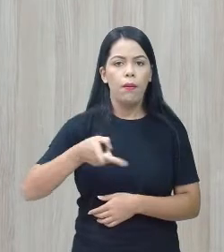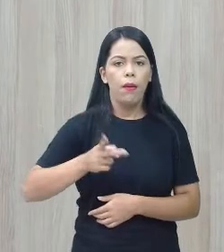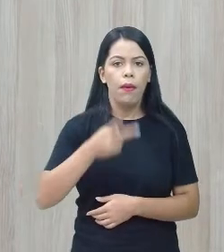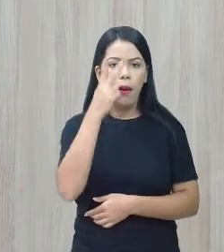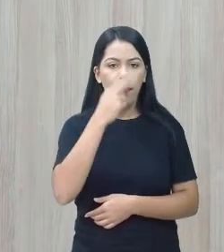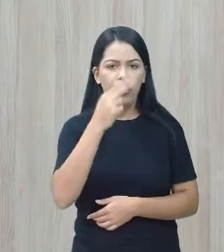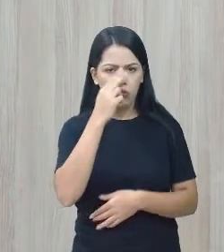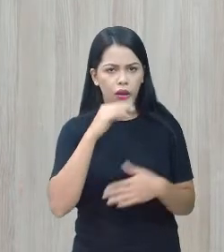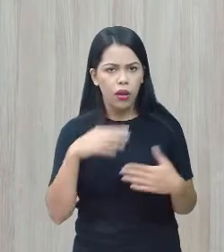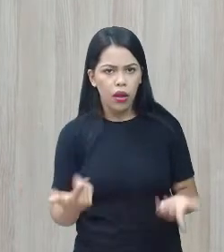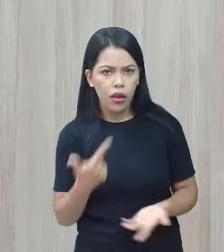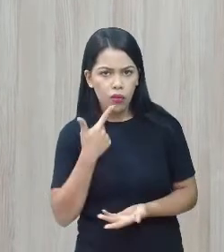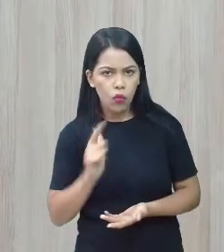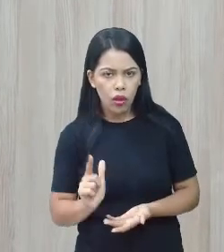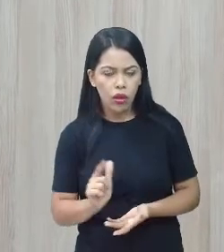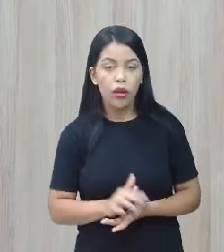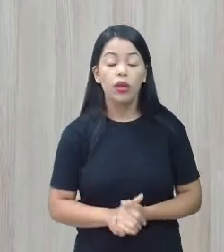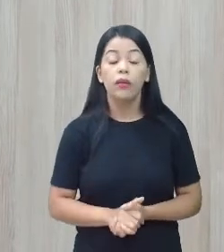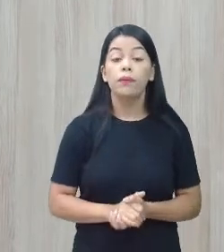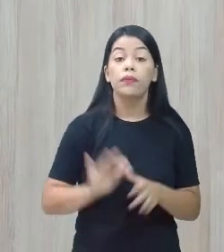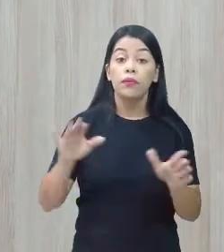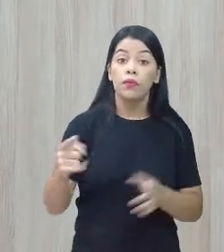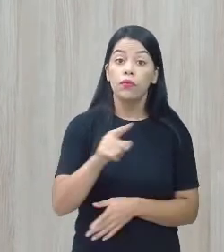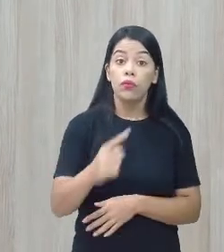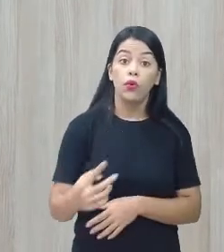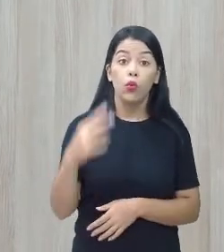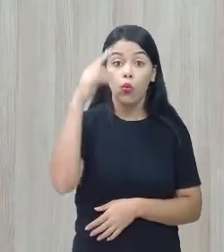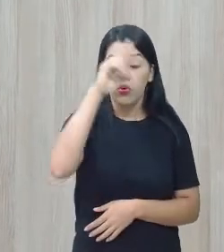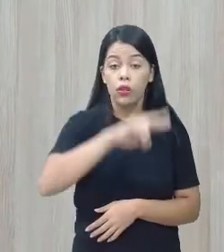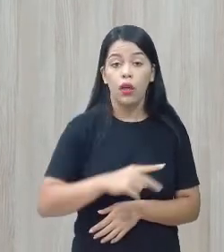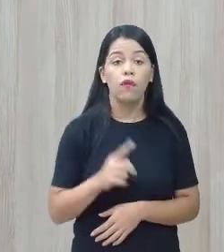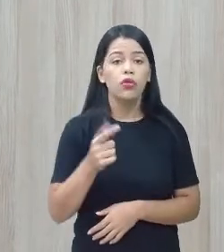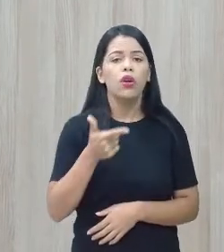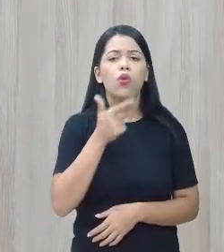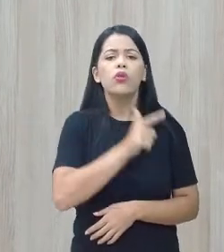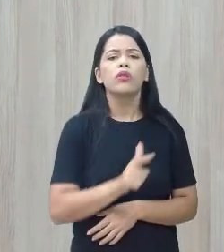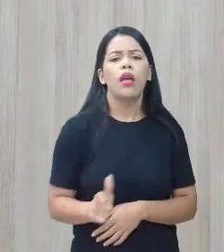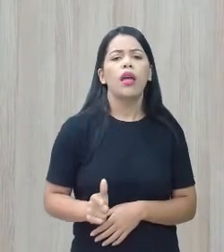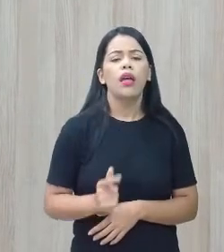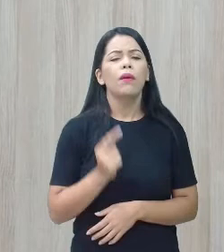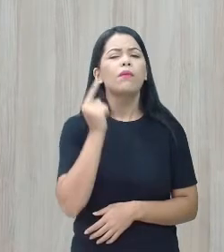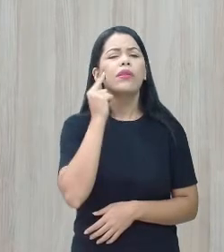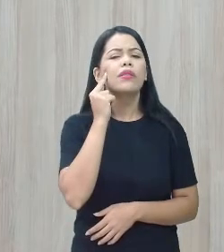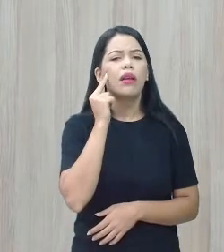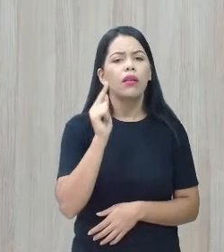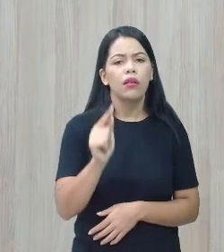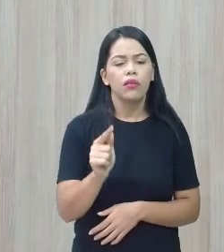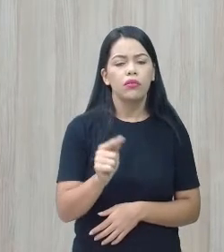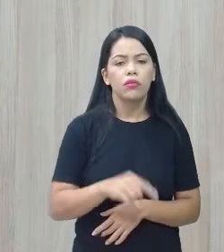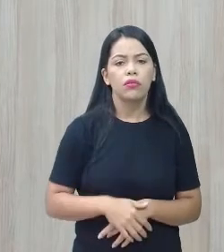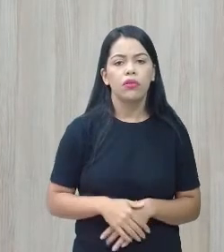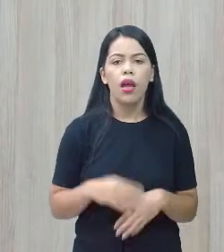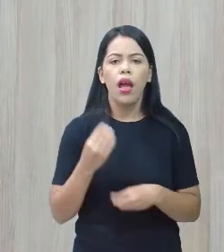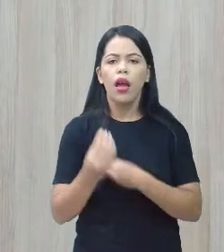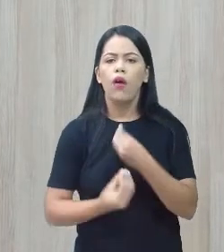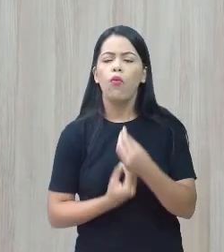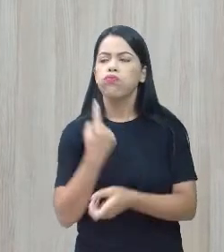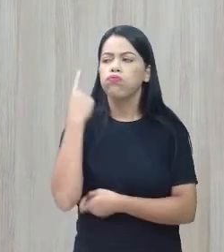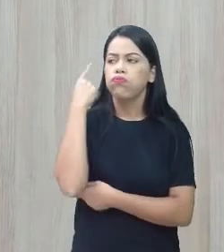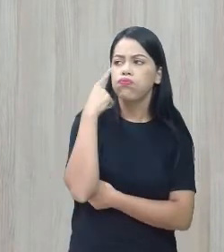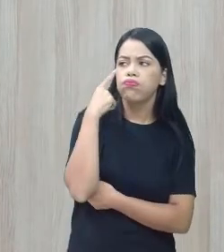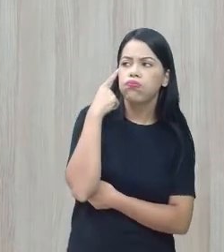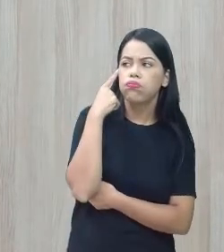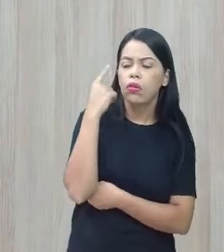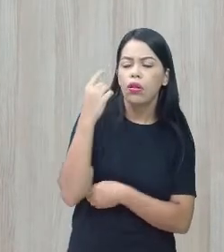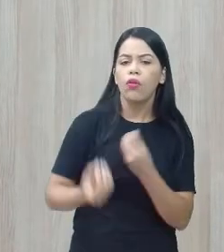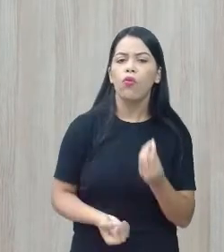aí? Será que vocês conseguem pensar isso e responder? Pensar em como o tempo, será que a